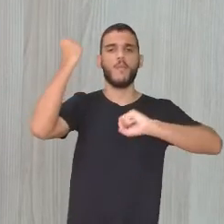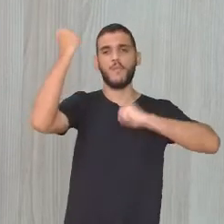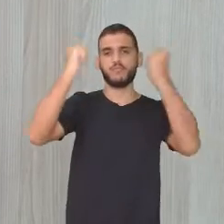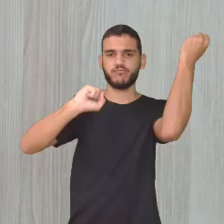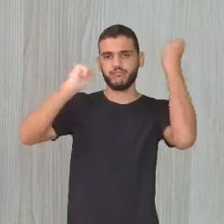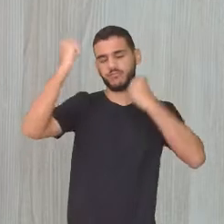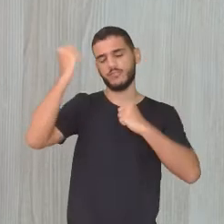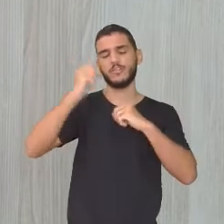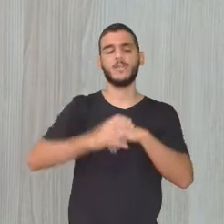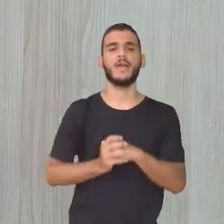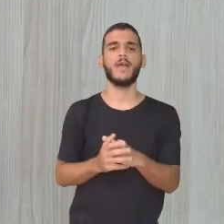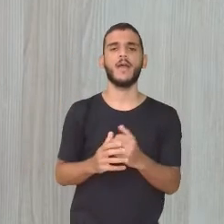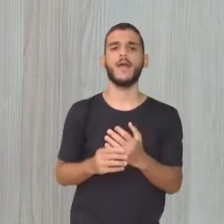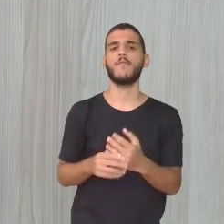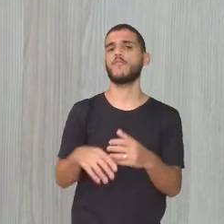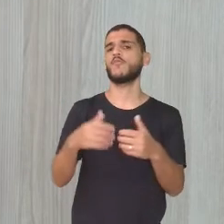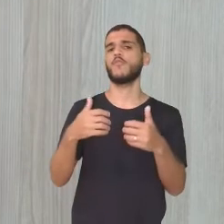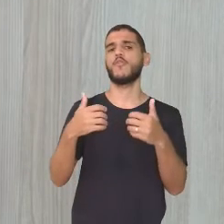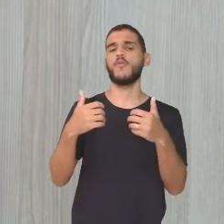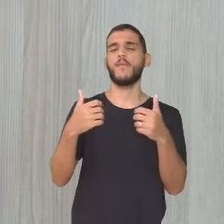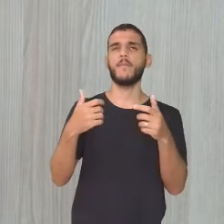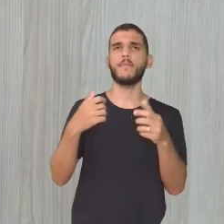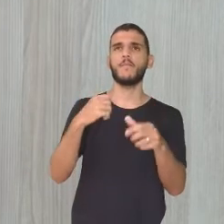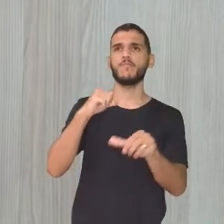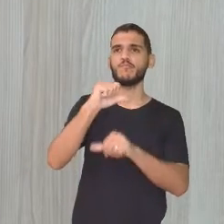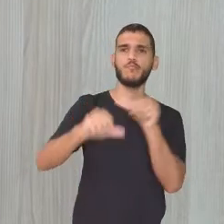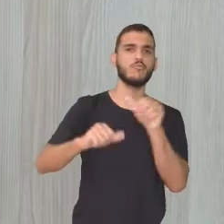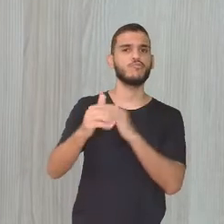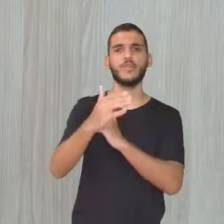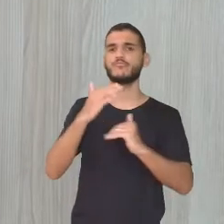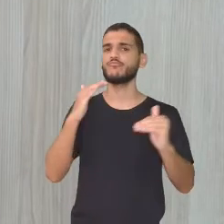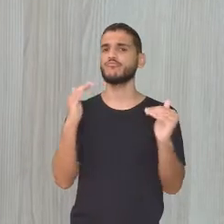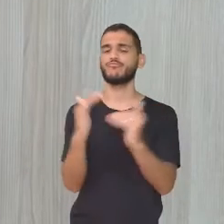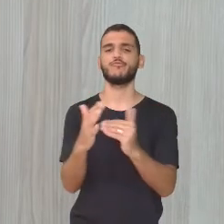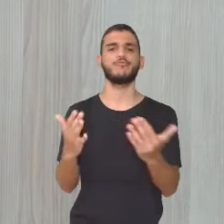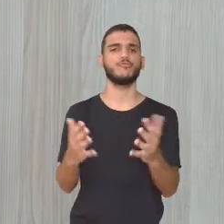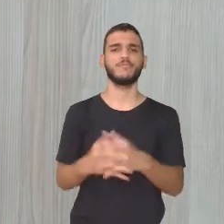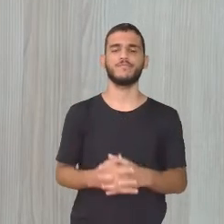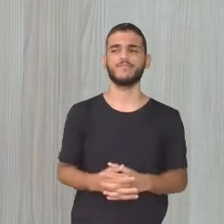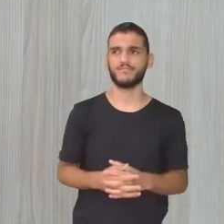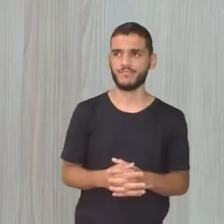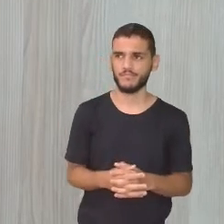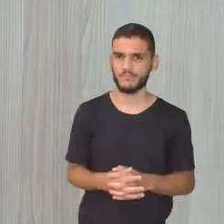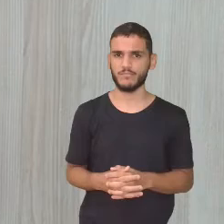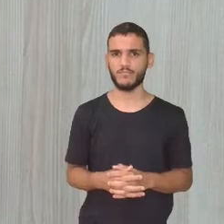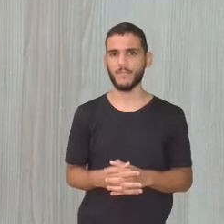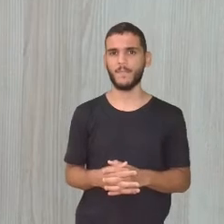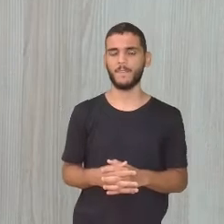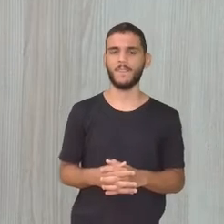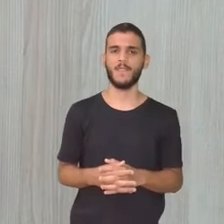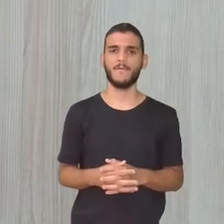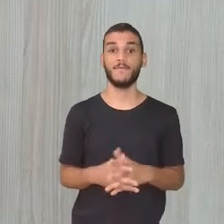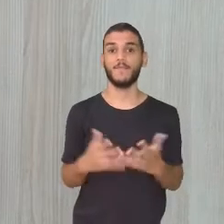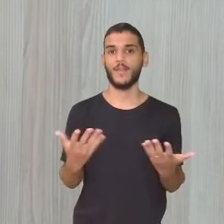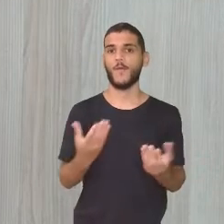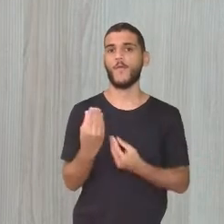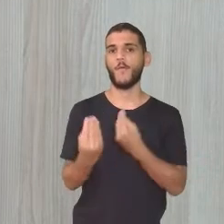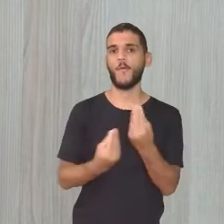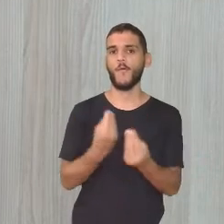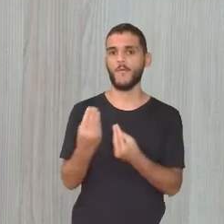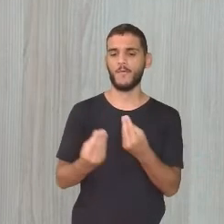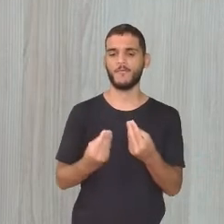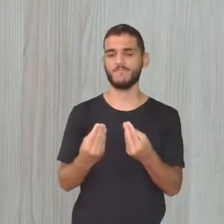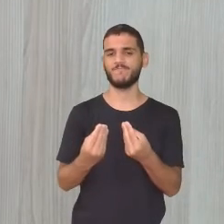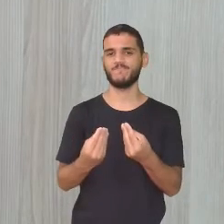Então, ou seja, aí muda transporte, professor, muda a questão social, muda a questão cultural, ou seja, as cidades vão se